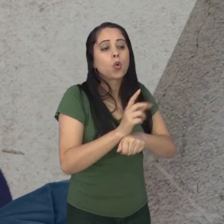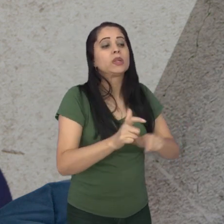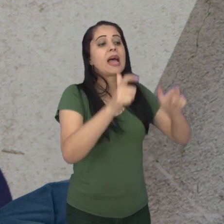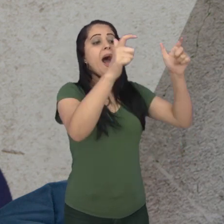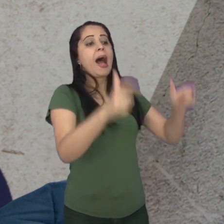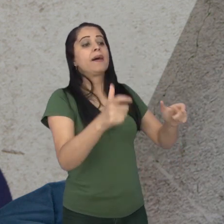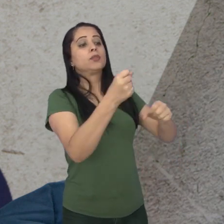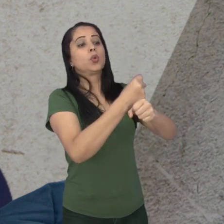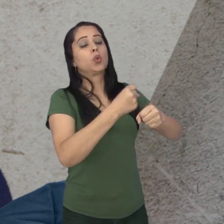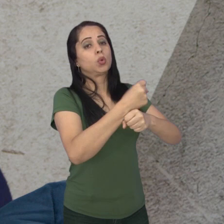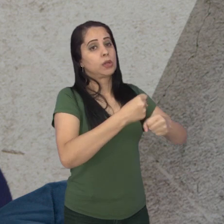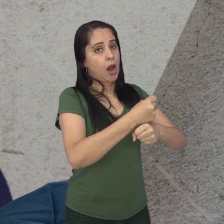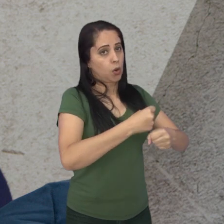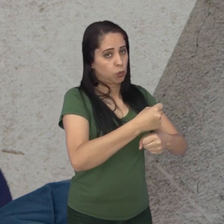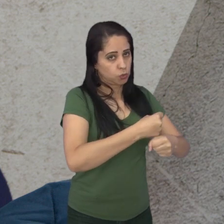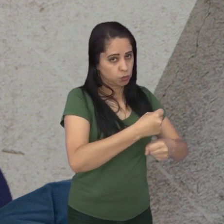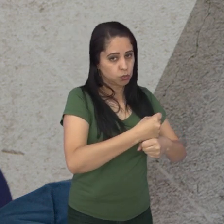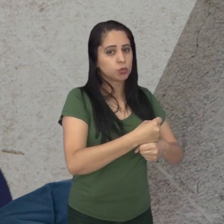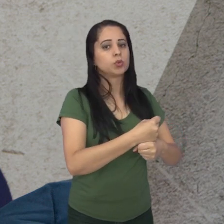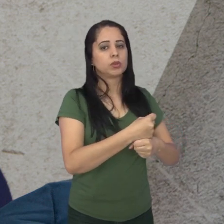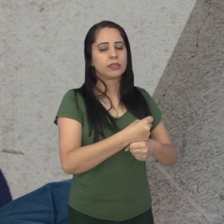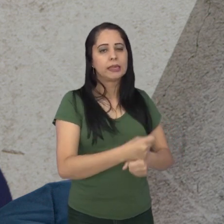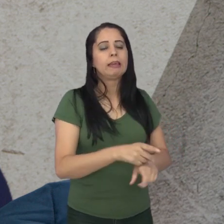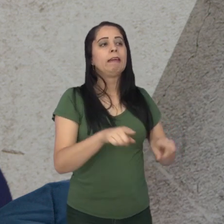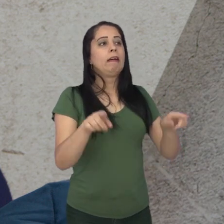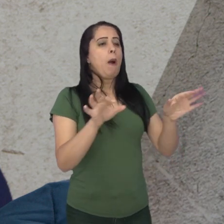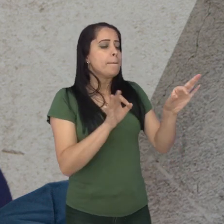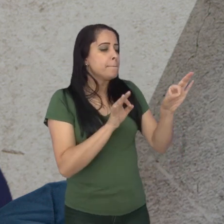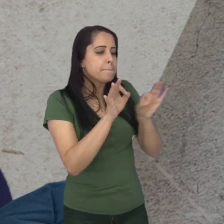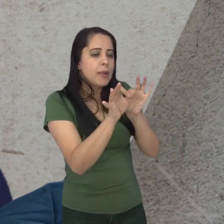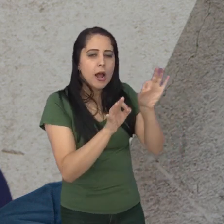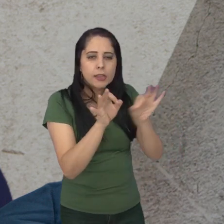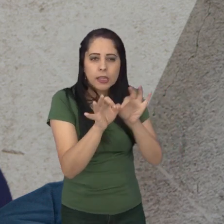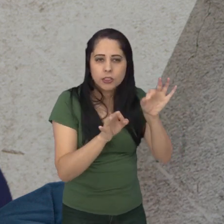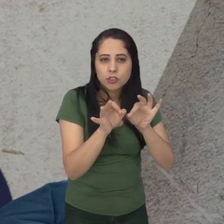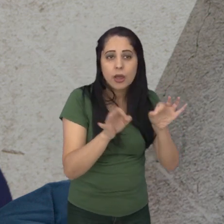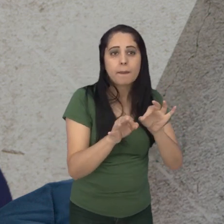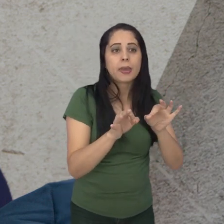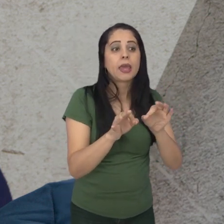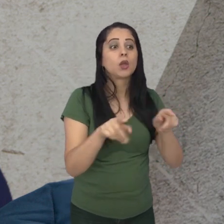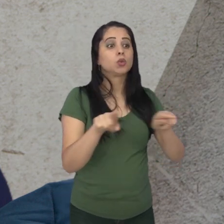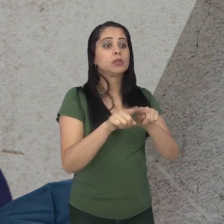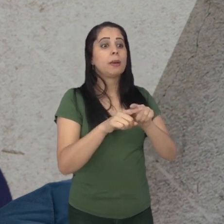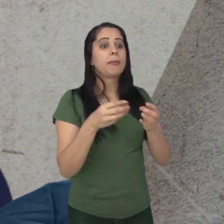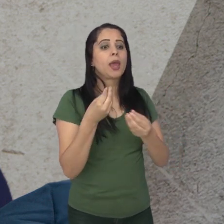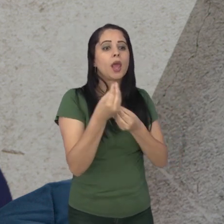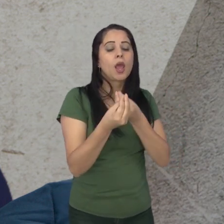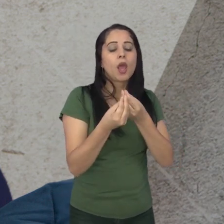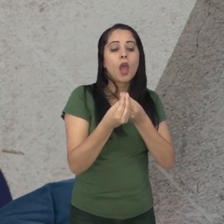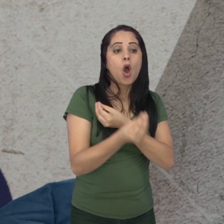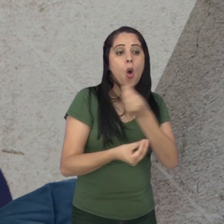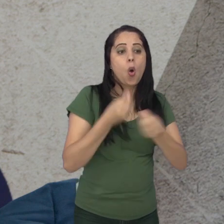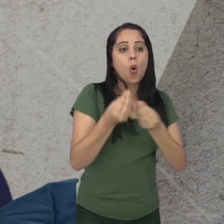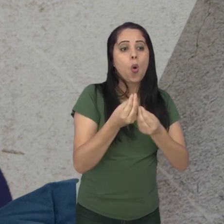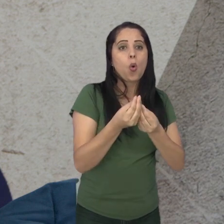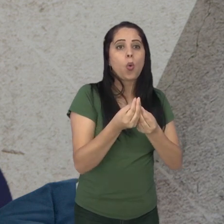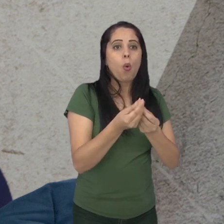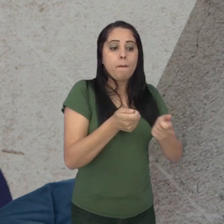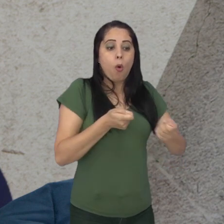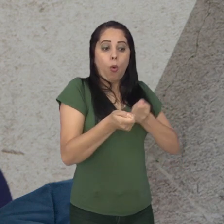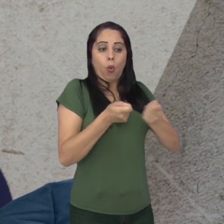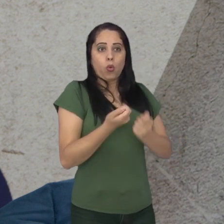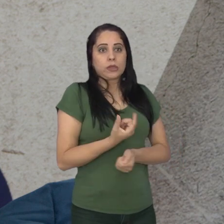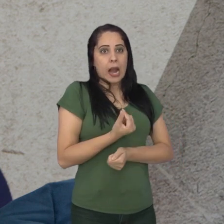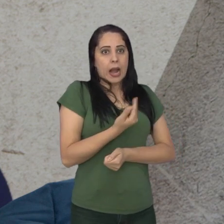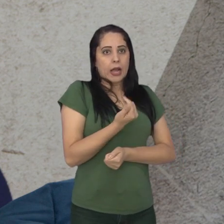fazer a administração tanto da mão de obra, o planejamento e estimativas de custos para a realização dessas